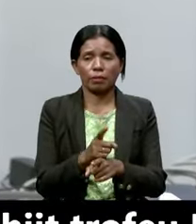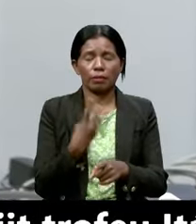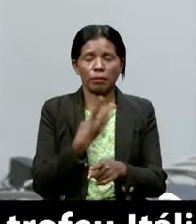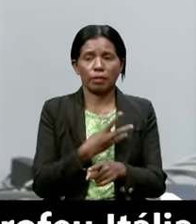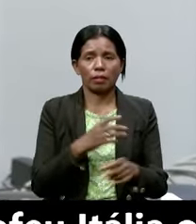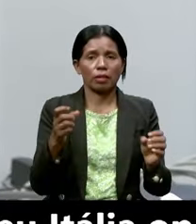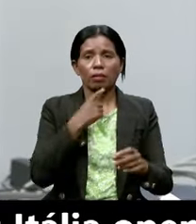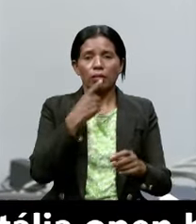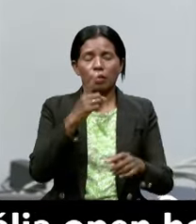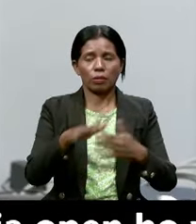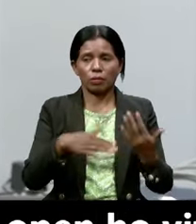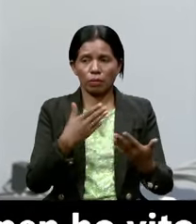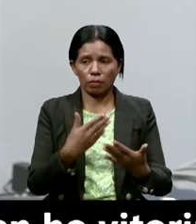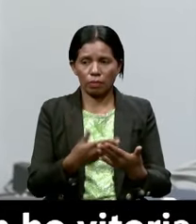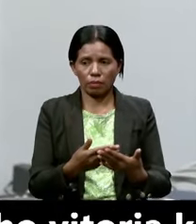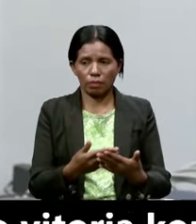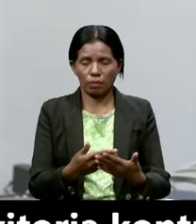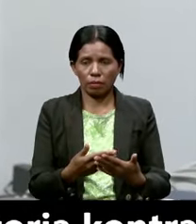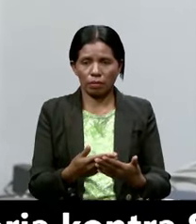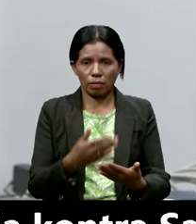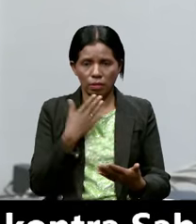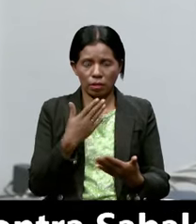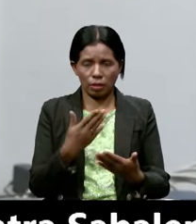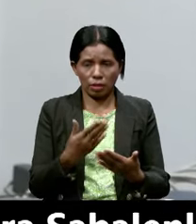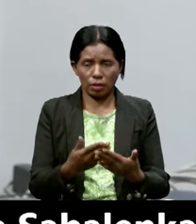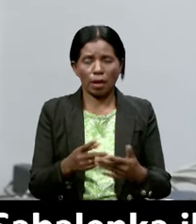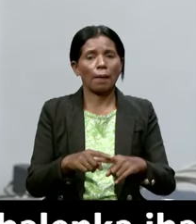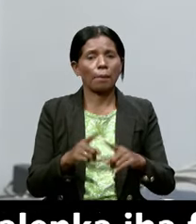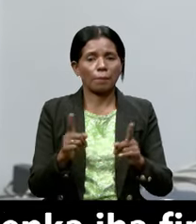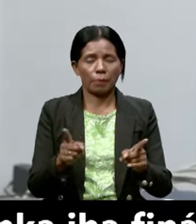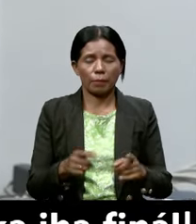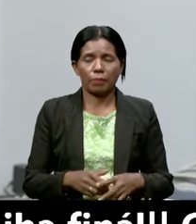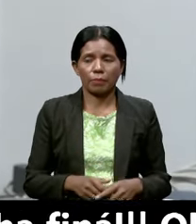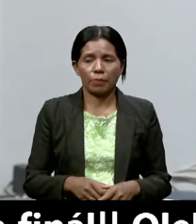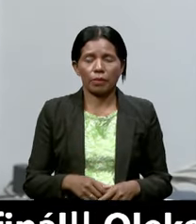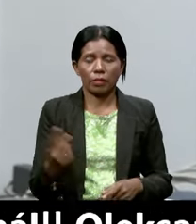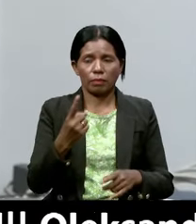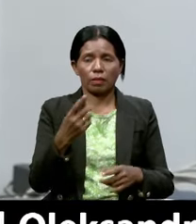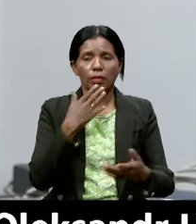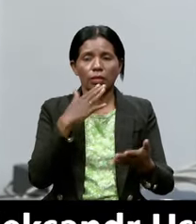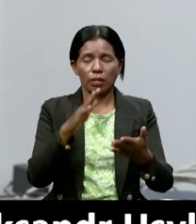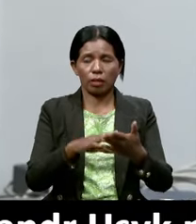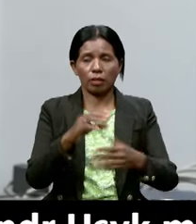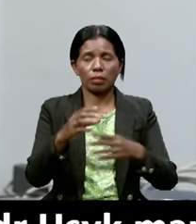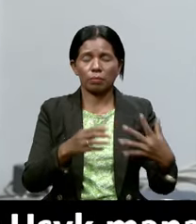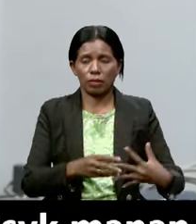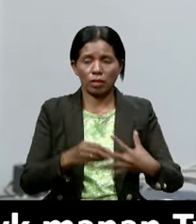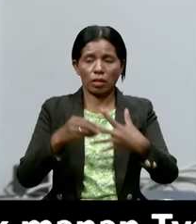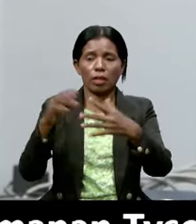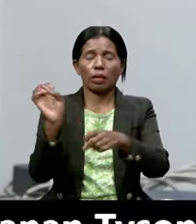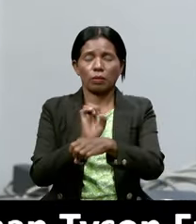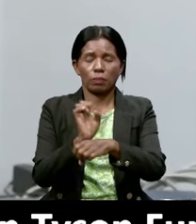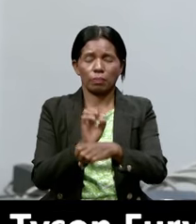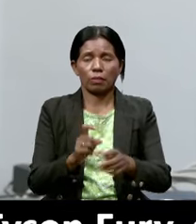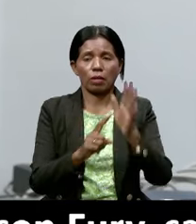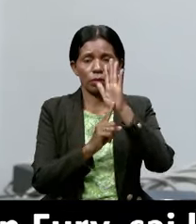dehan buat tu lau diak mai be balu na fatin la dia lilu ekonomia ira ne